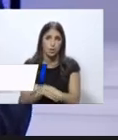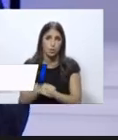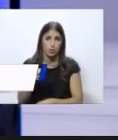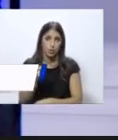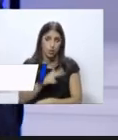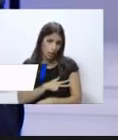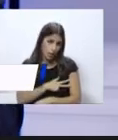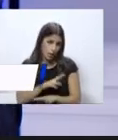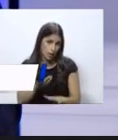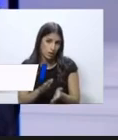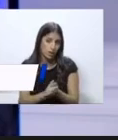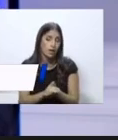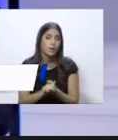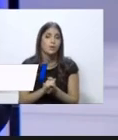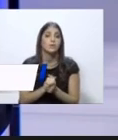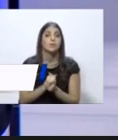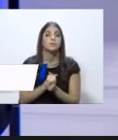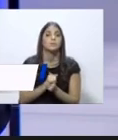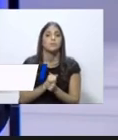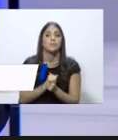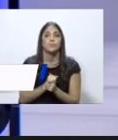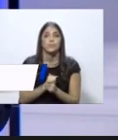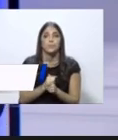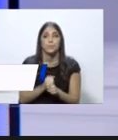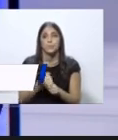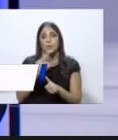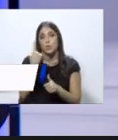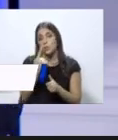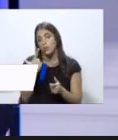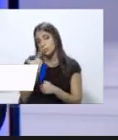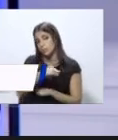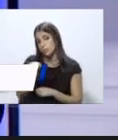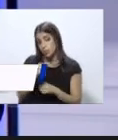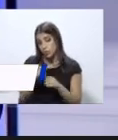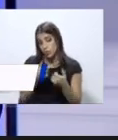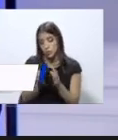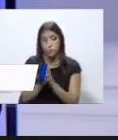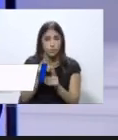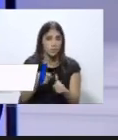Rzeko com outros 2, um deles que acabou de sair, portanto,